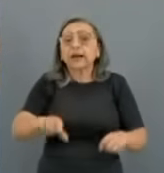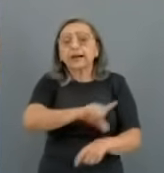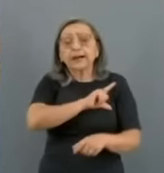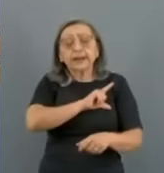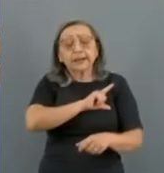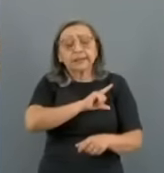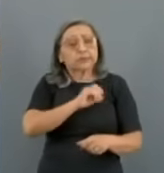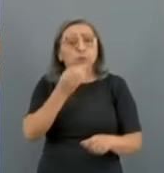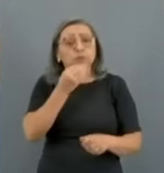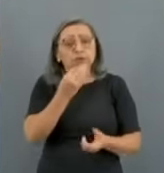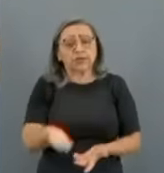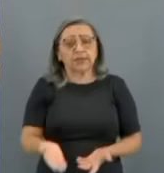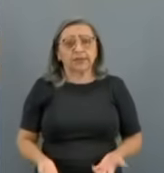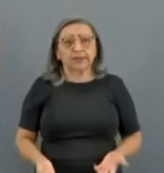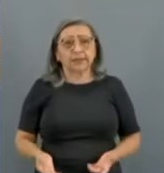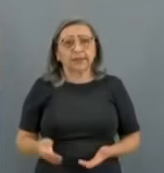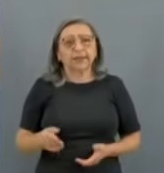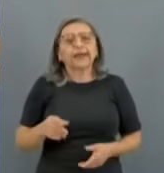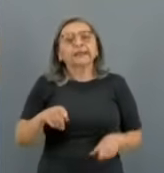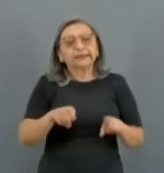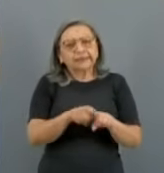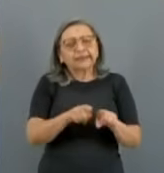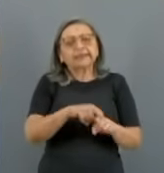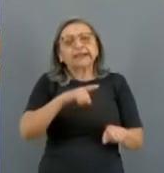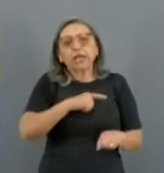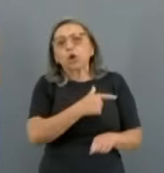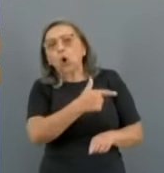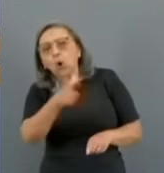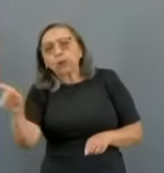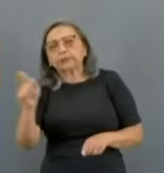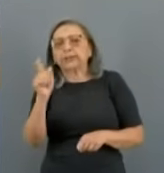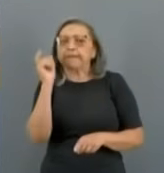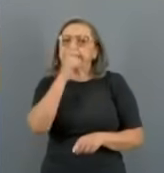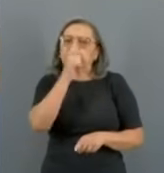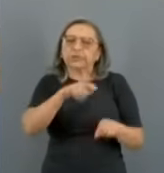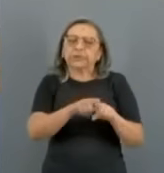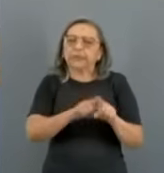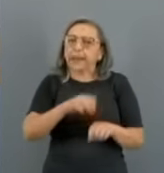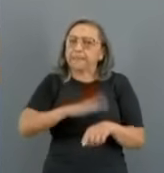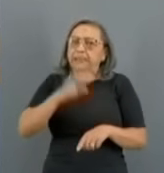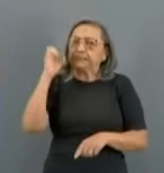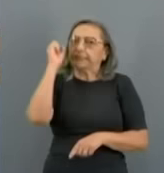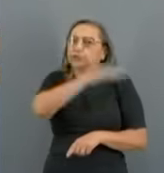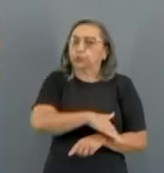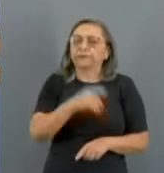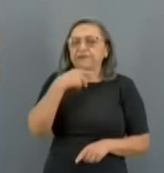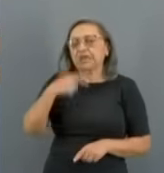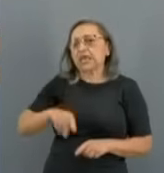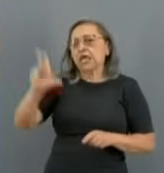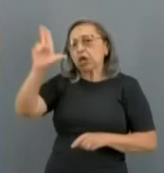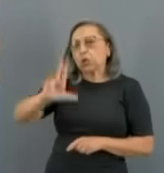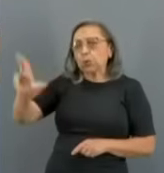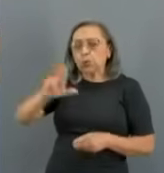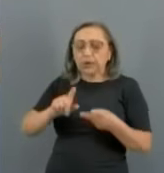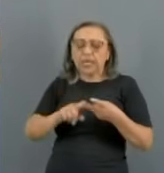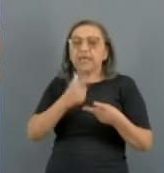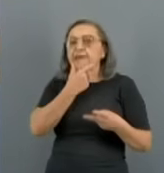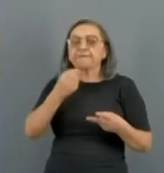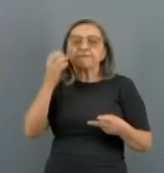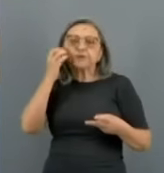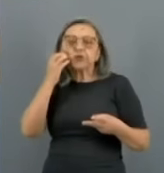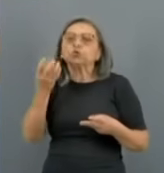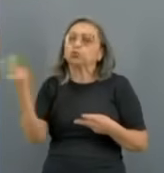podia. Tem uma fake news, e essa é a mais absurda de todas, que dizia que Lula e Flávio Dino queriam o golpe,